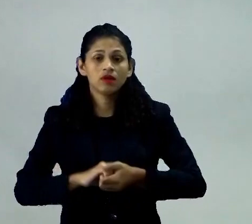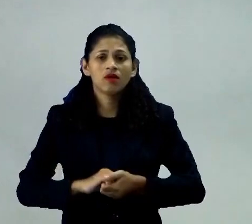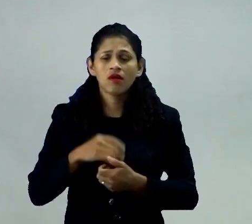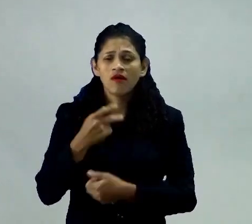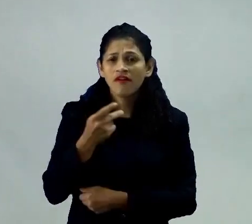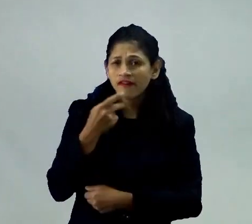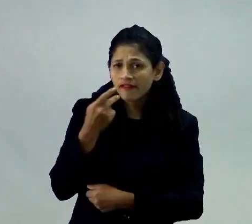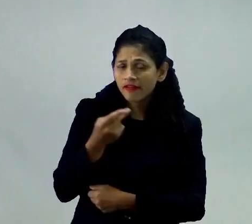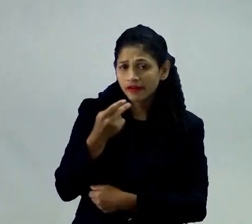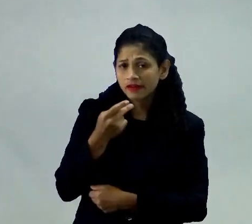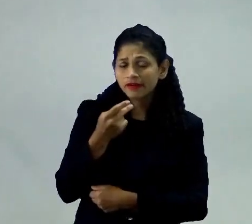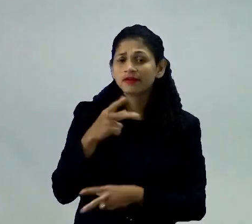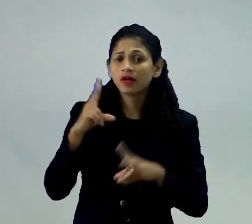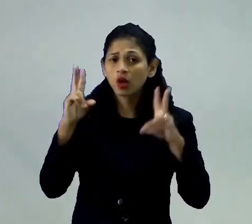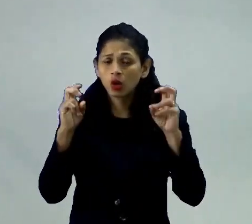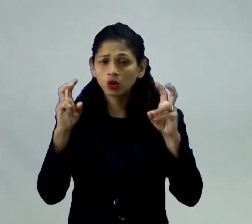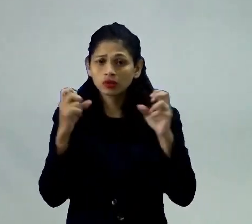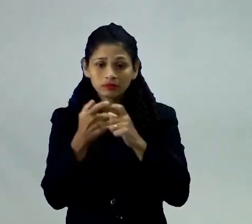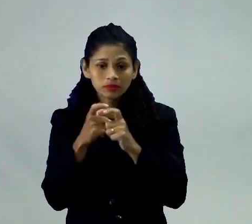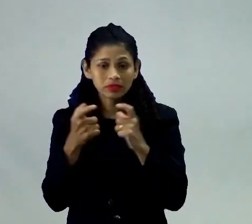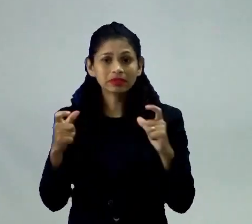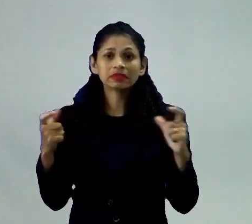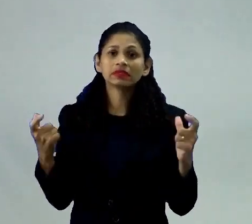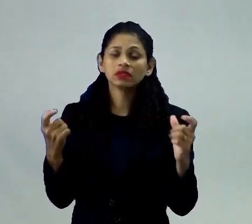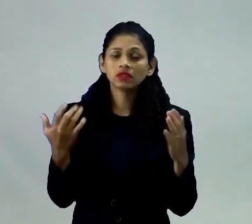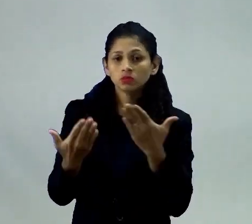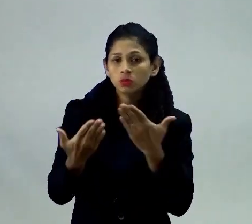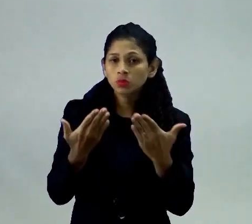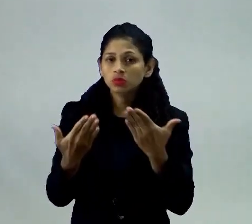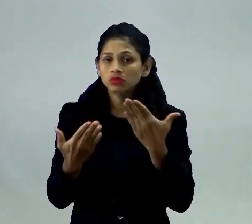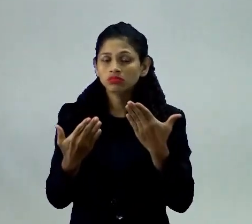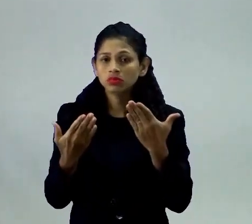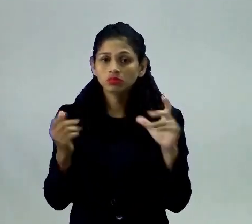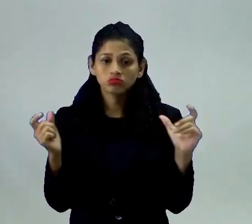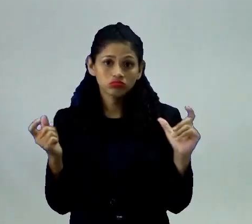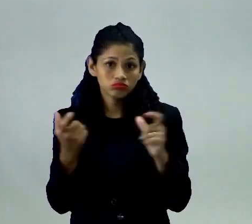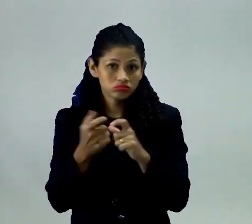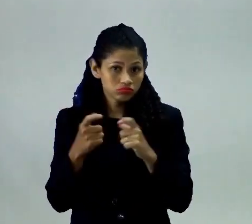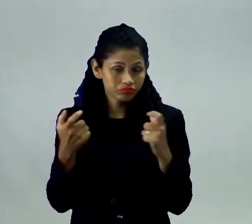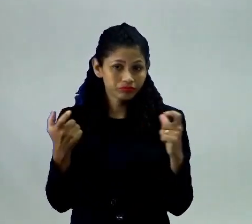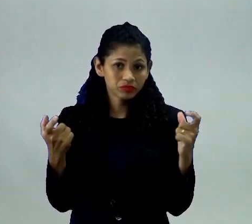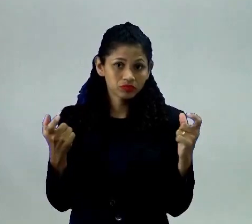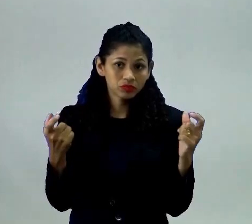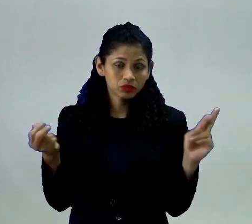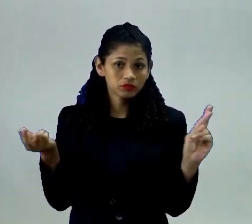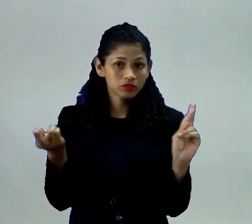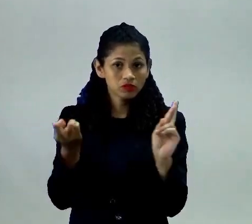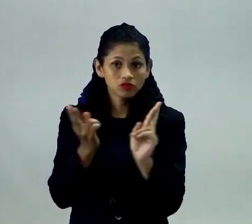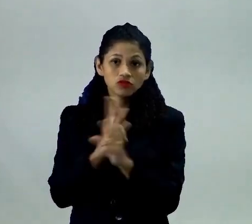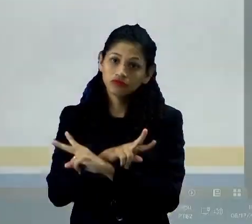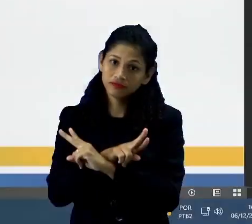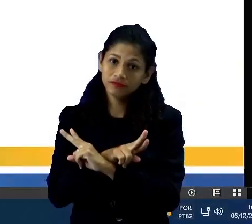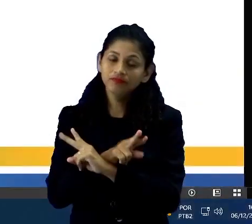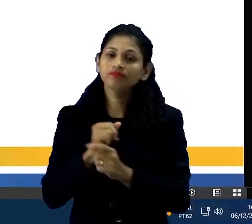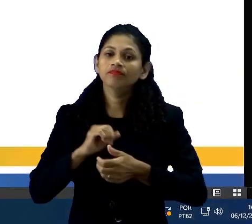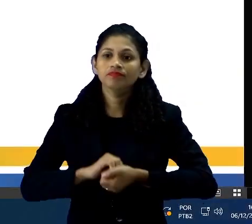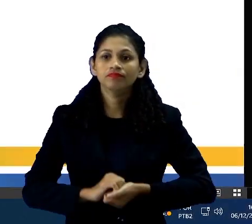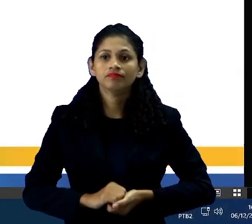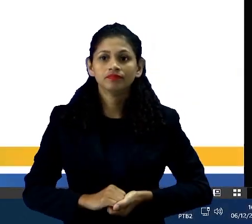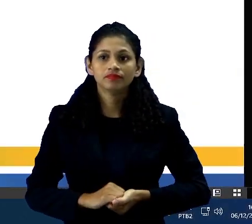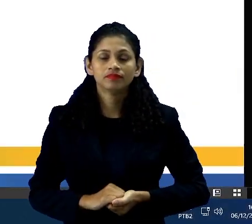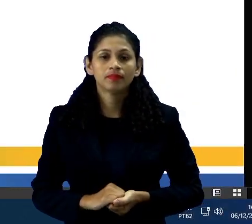falar sobre grandezas diretamente proporcionais e grandezas inversamente proporcionais. Vamos lá comigo?